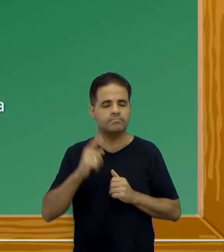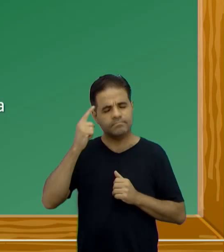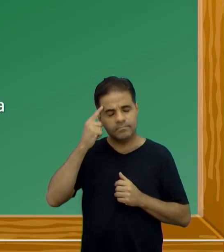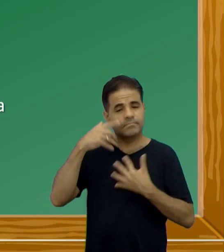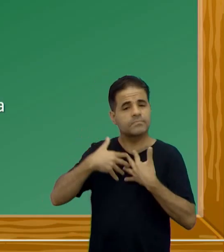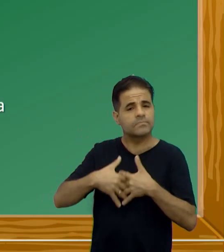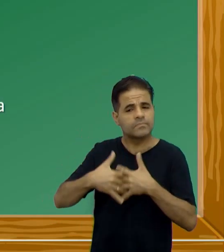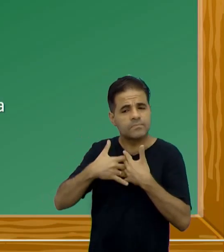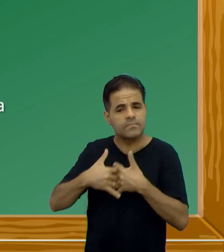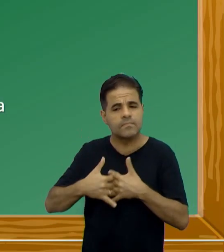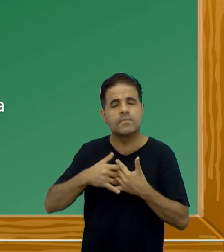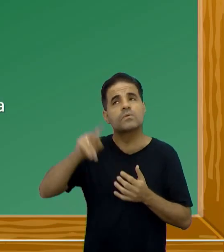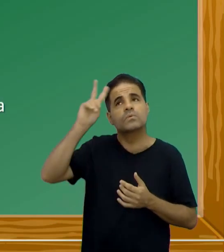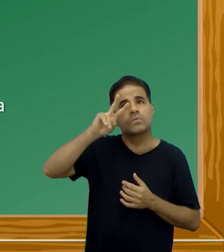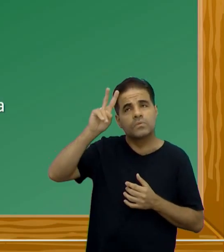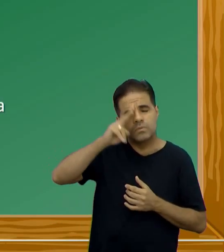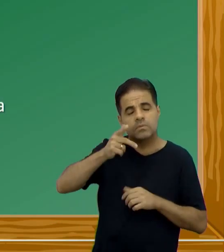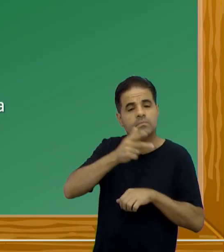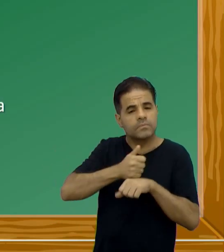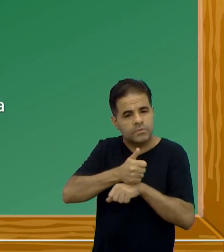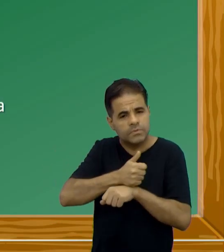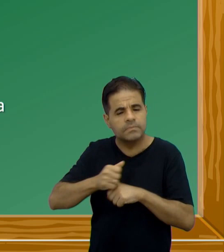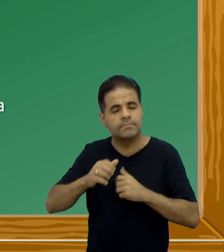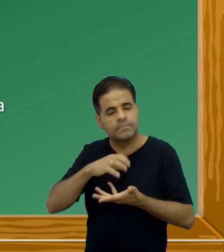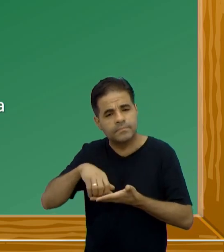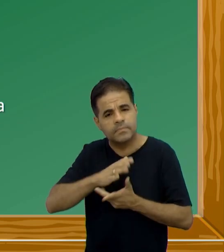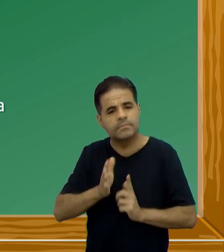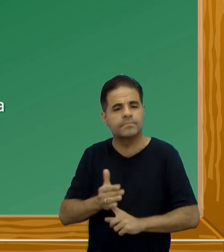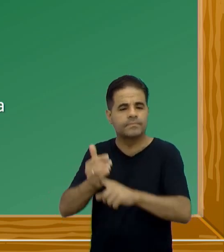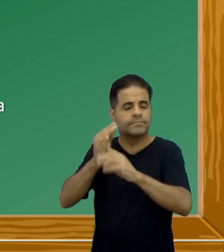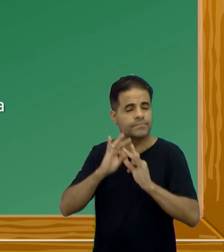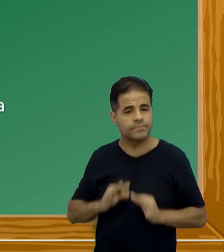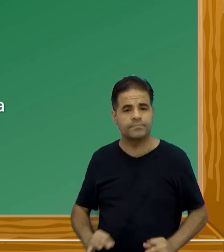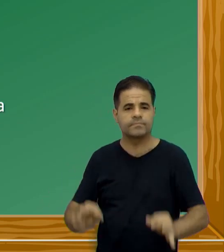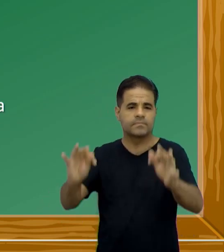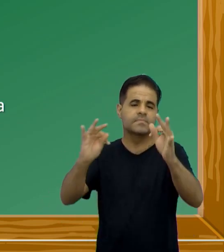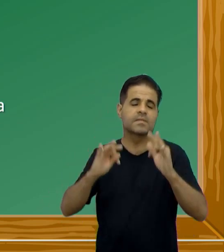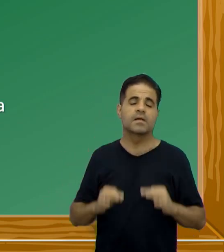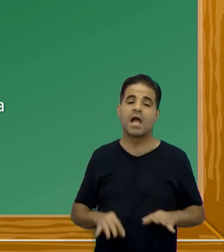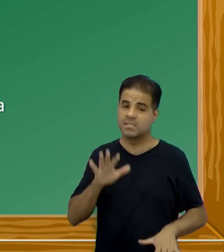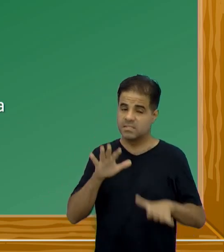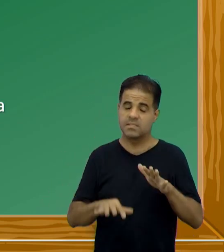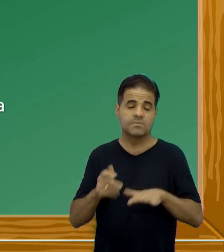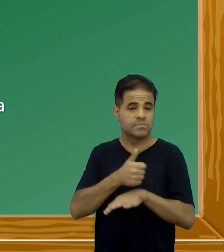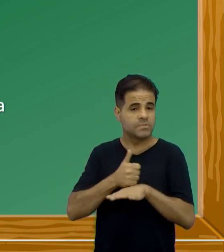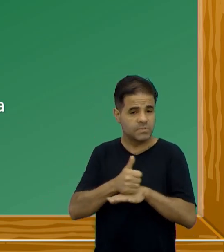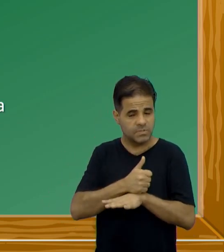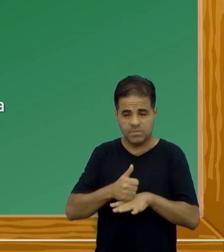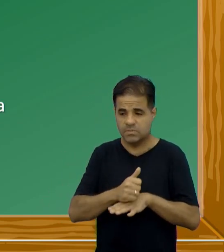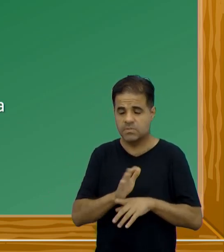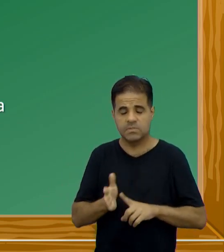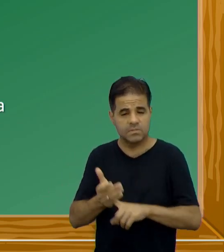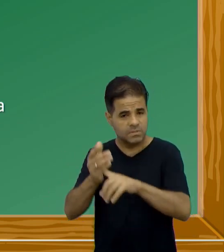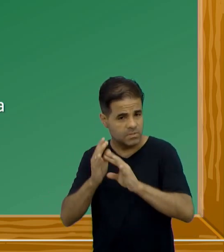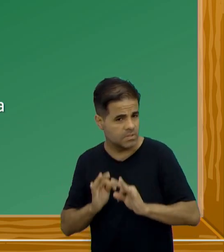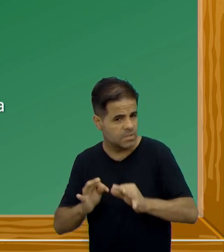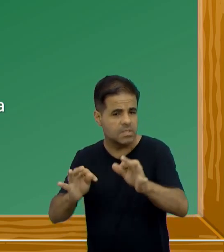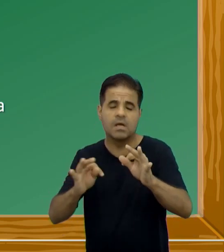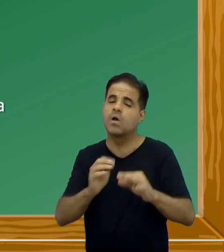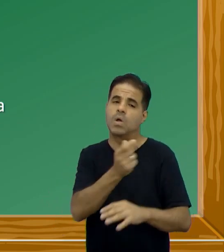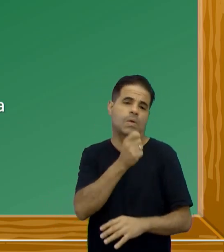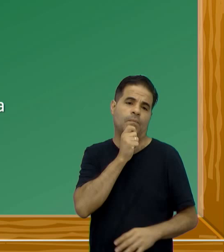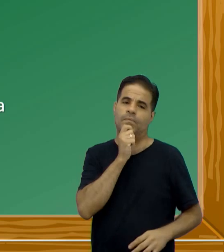conscientização histórica para profissionais da área da tecnologia, né? Então, por exemplo, às vezes um profissional de tecnologia, ele